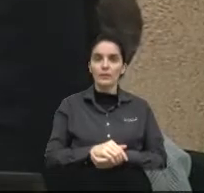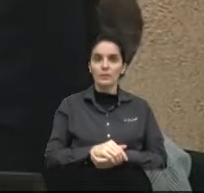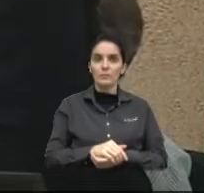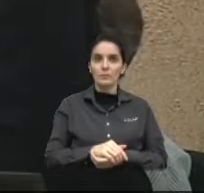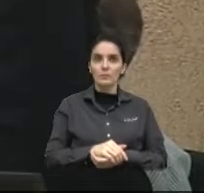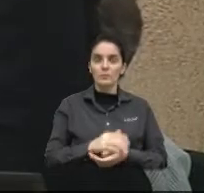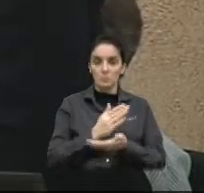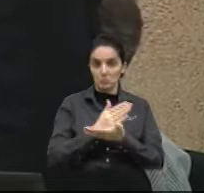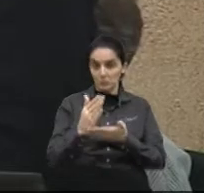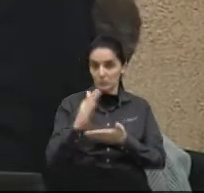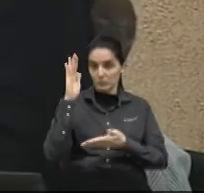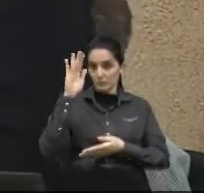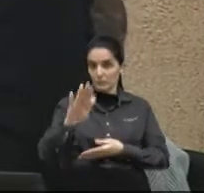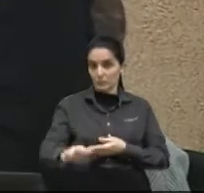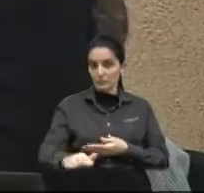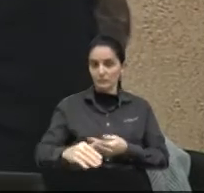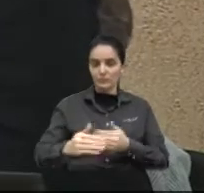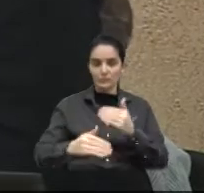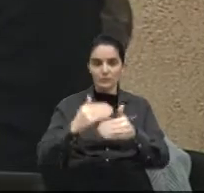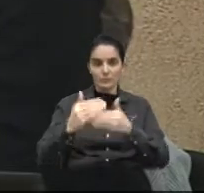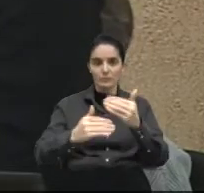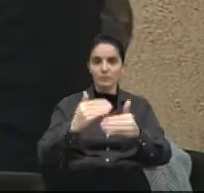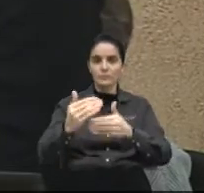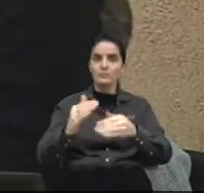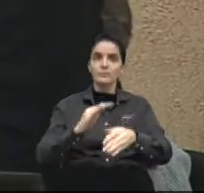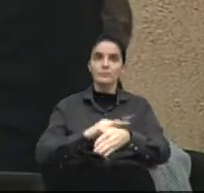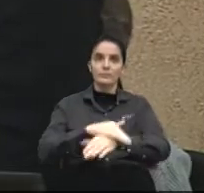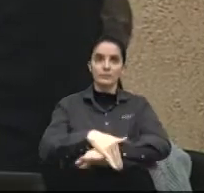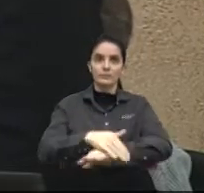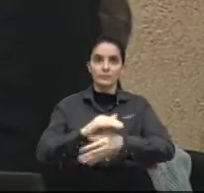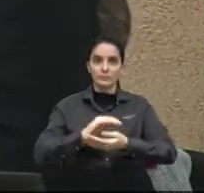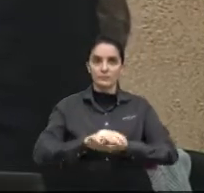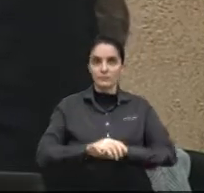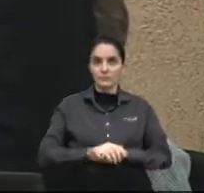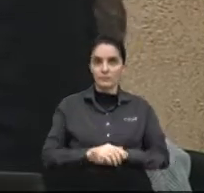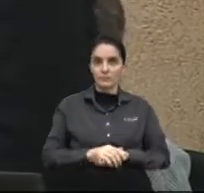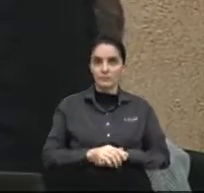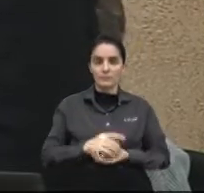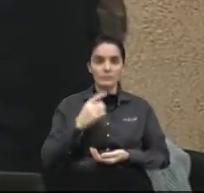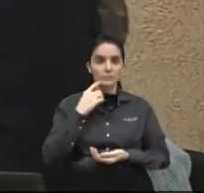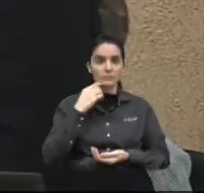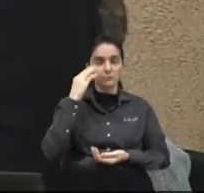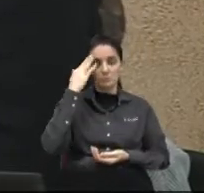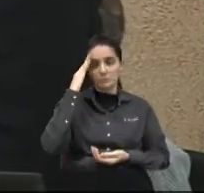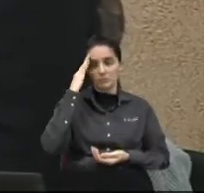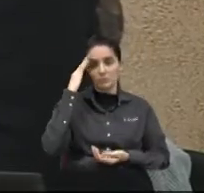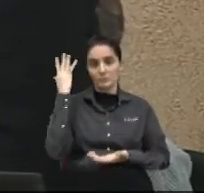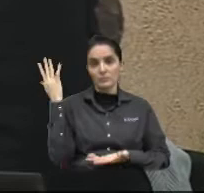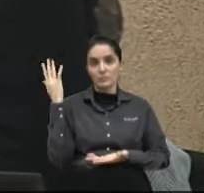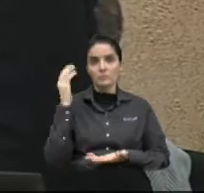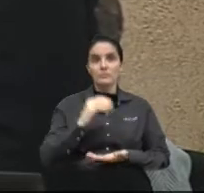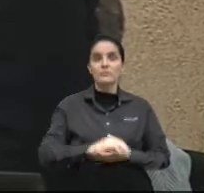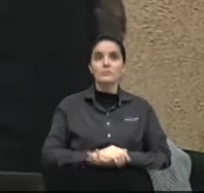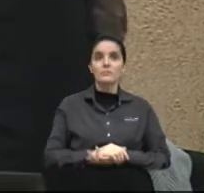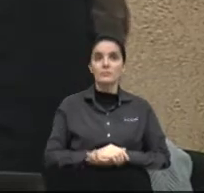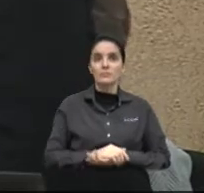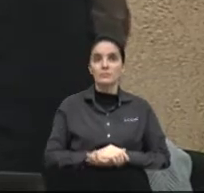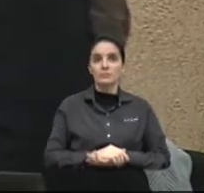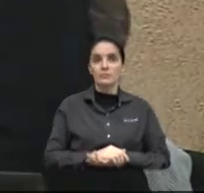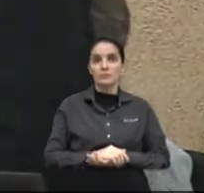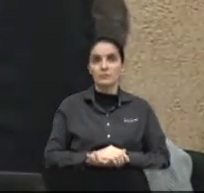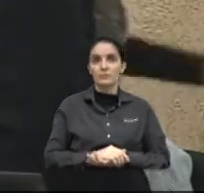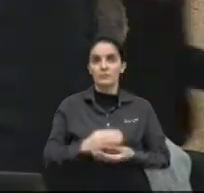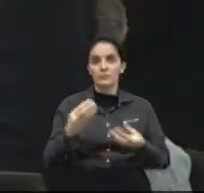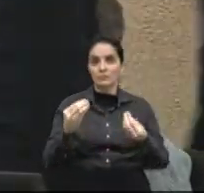a tarde e vão até a noite então não vejo uma cidade do porte de limeira tamanho da demanda